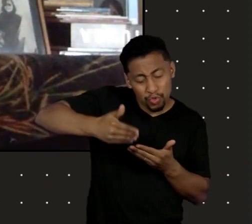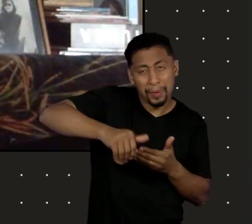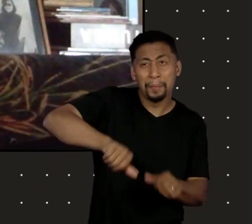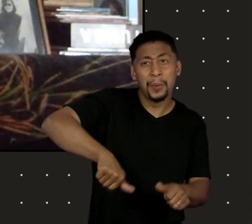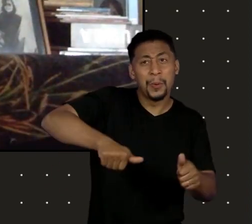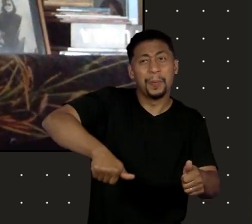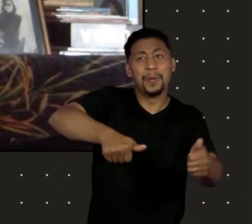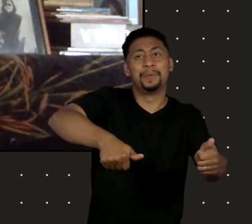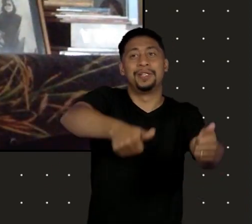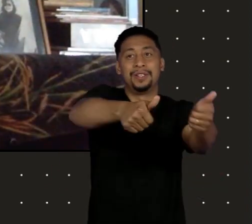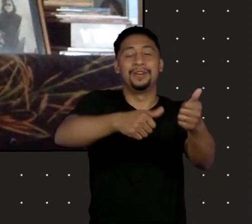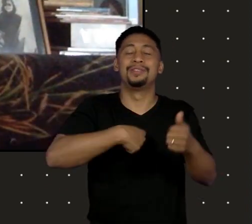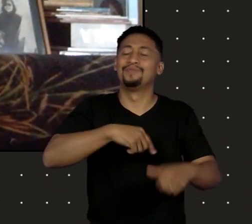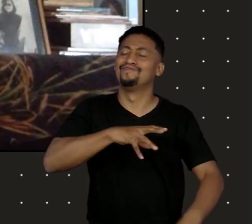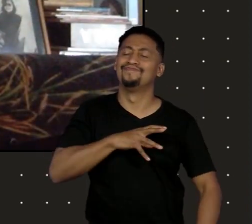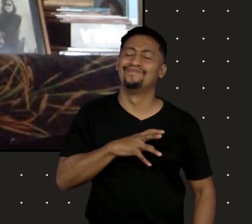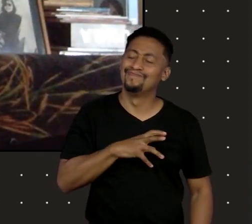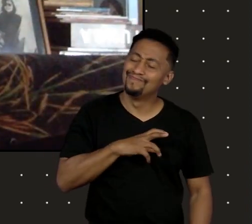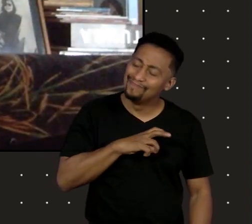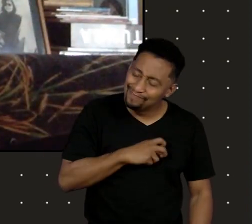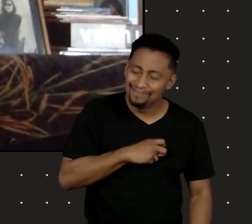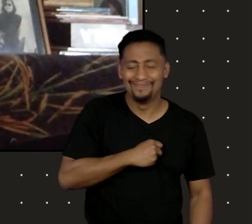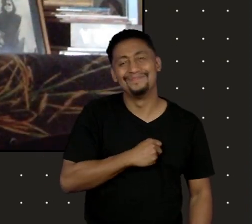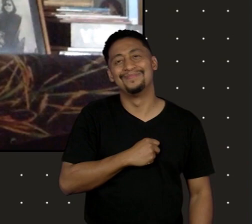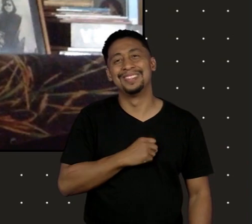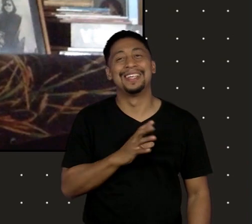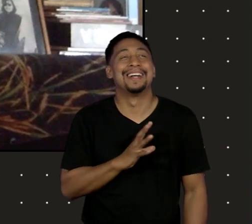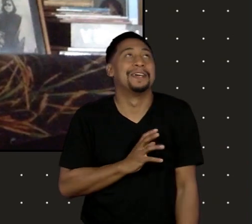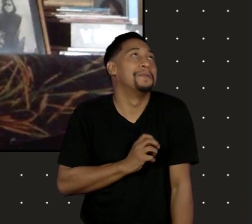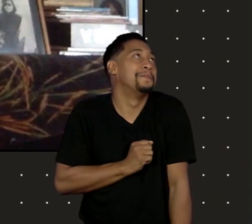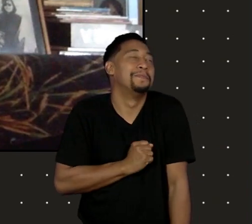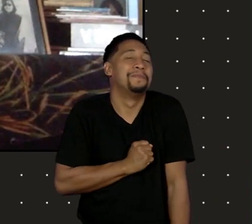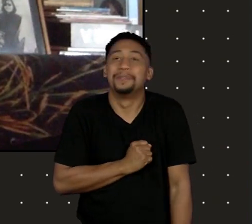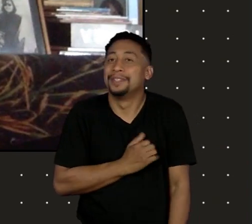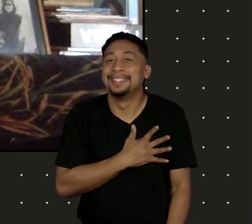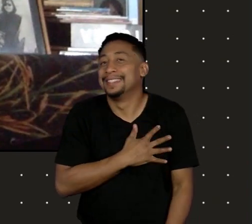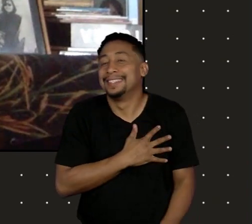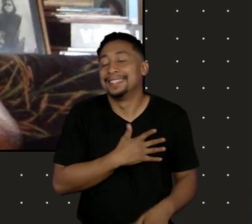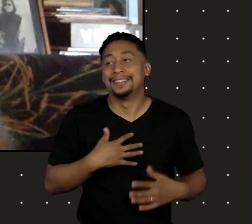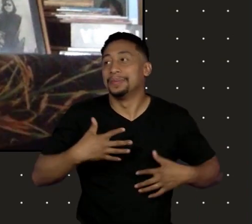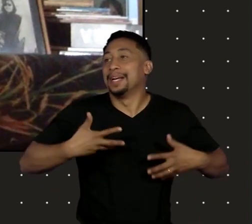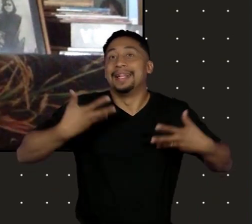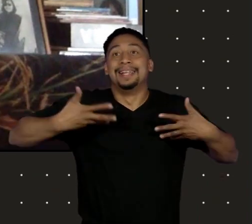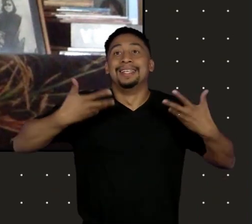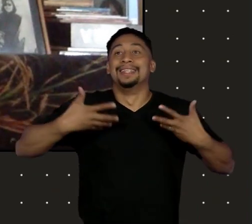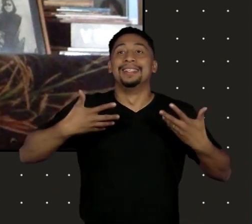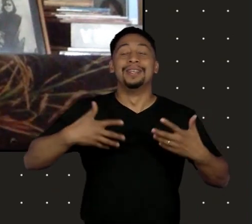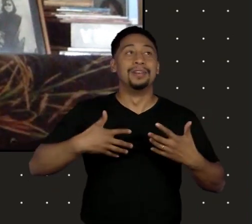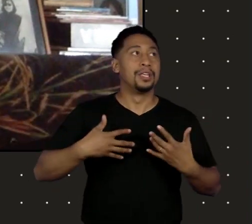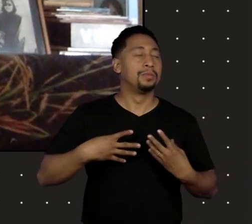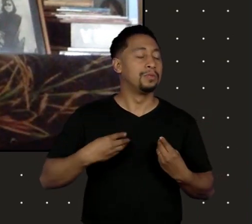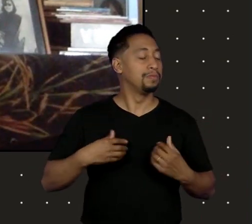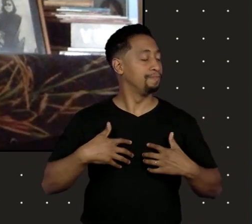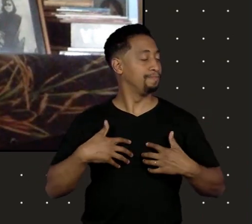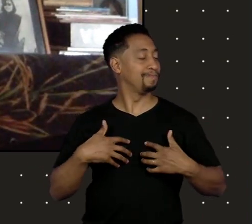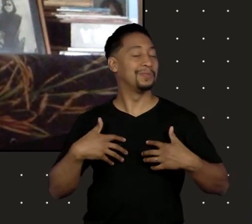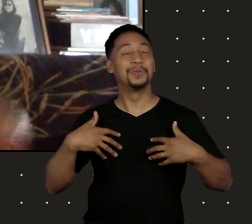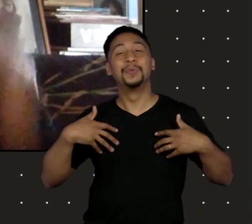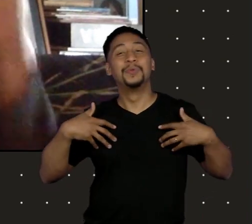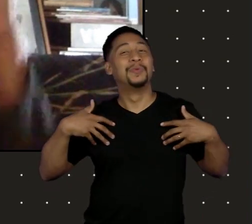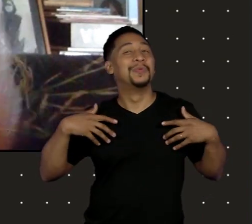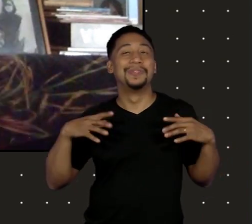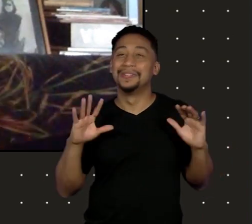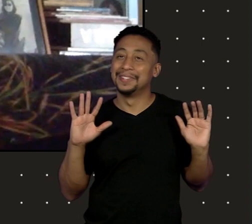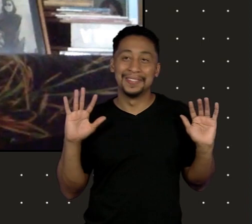uma pessoa que eu amo imensamente e que tenho alegria e orgulho da